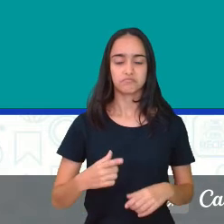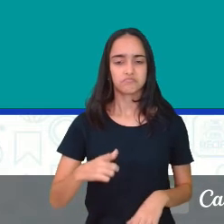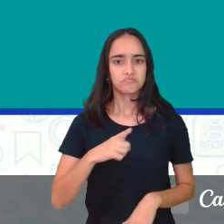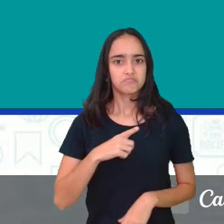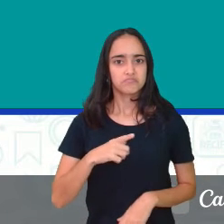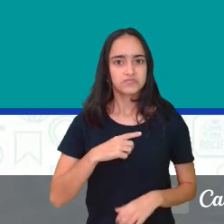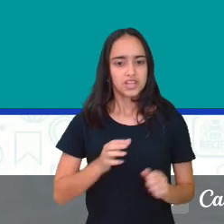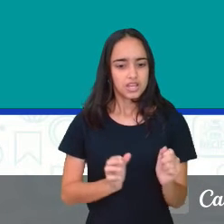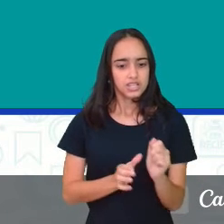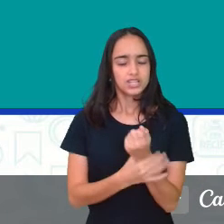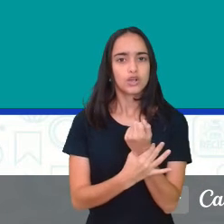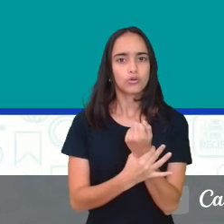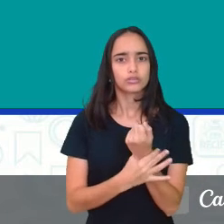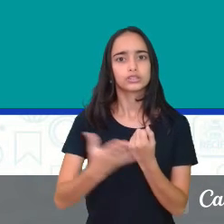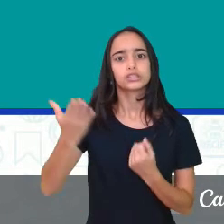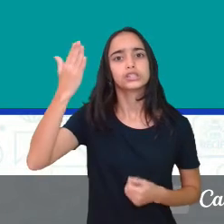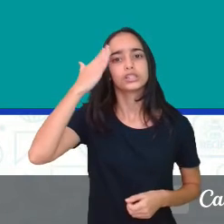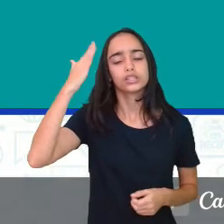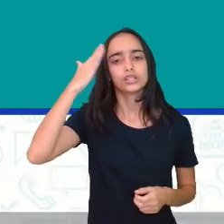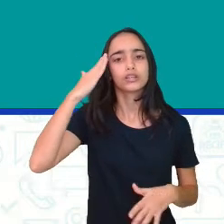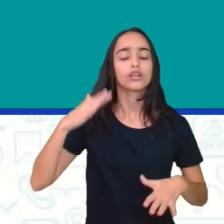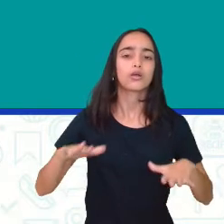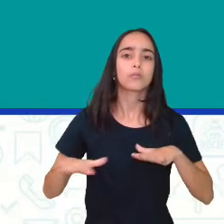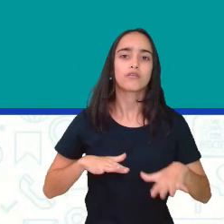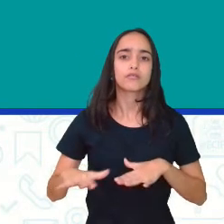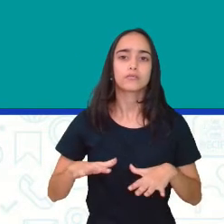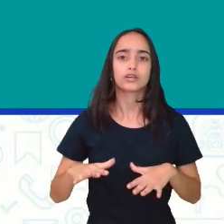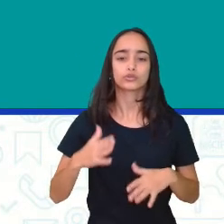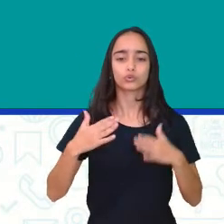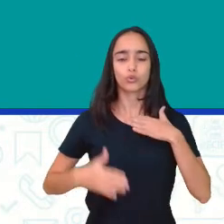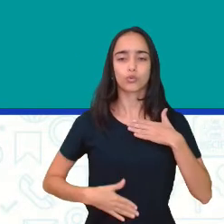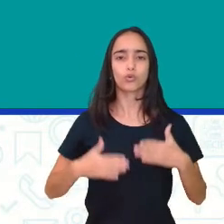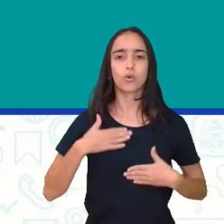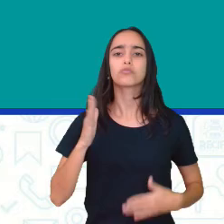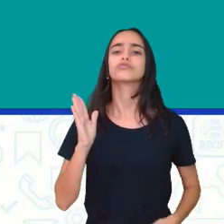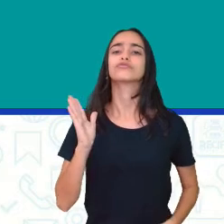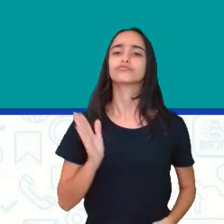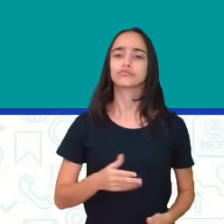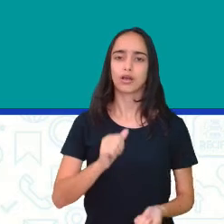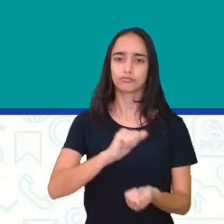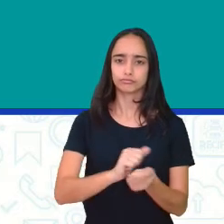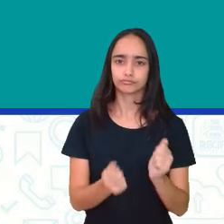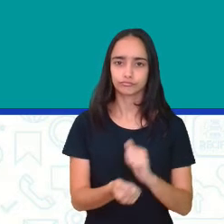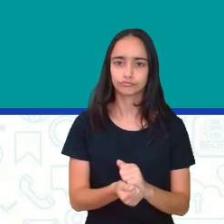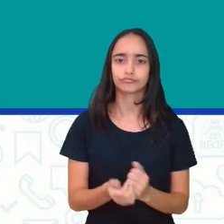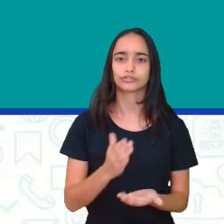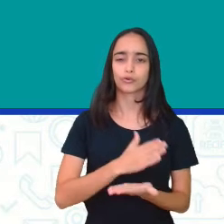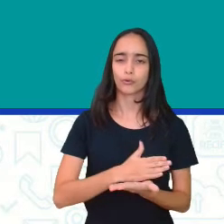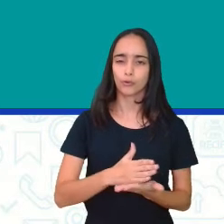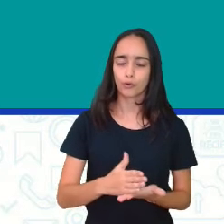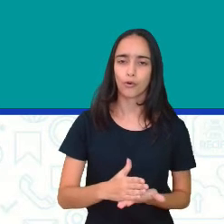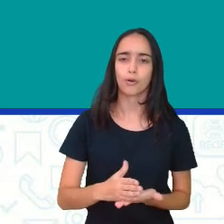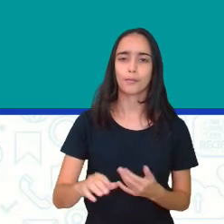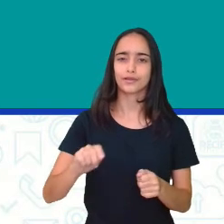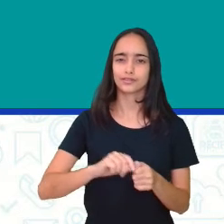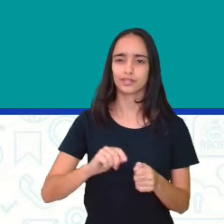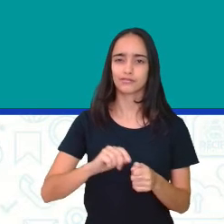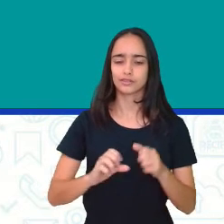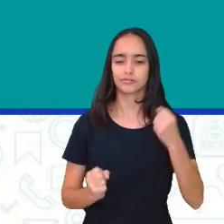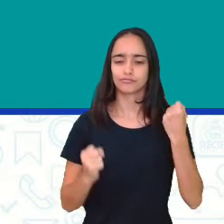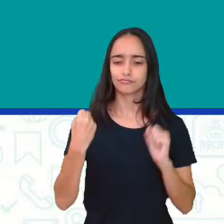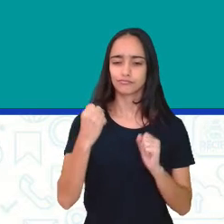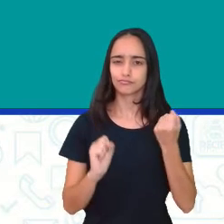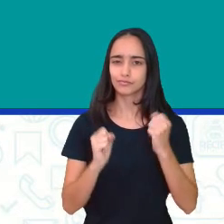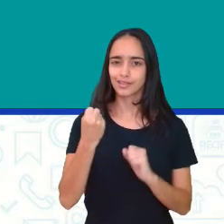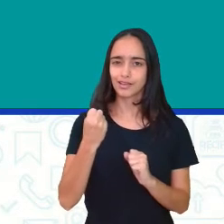já entendeu o movimento, o corpo dele já se adaptou, né? E aí ele já começa a fazer esse exercício de uma